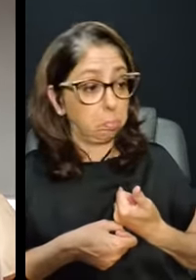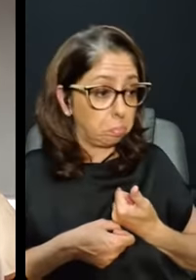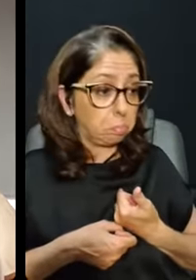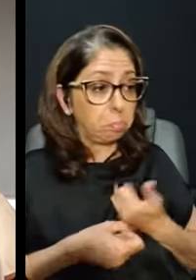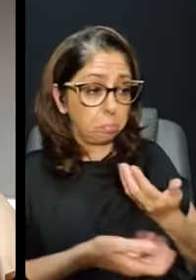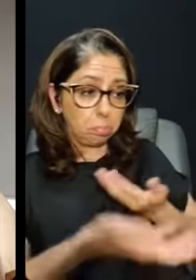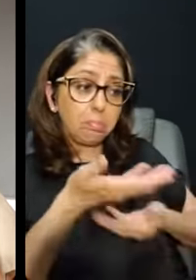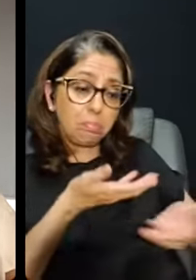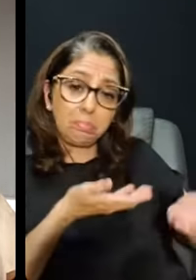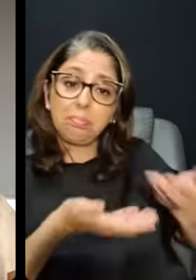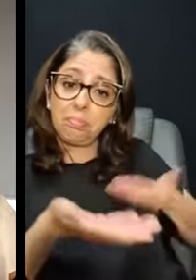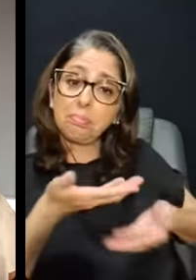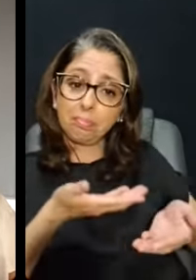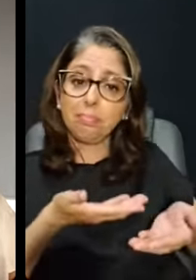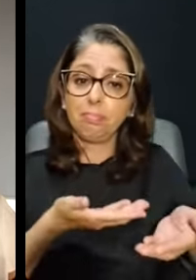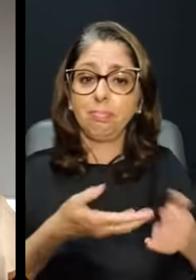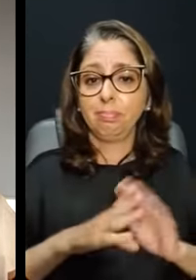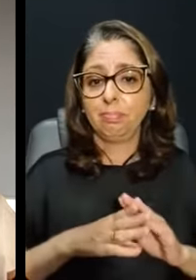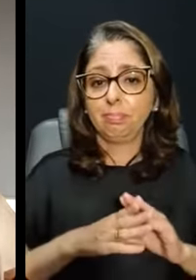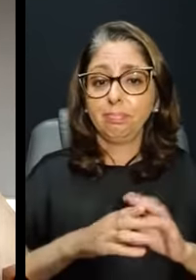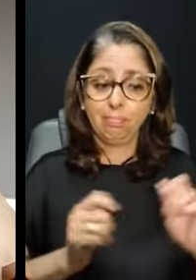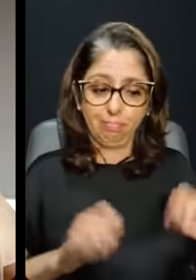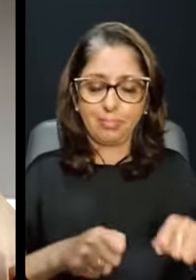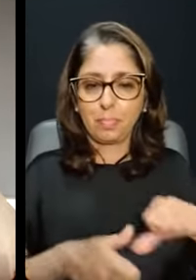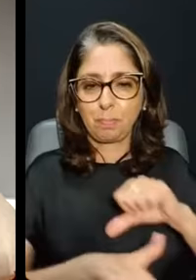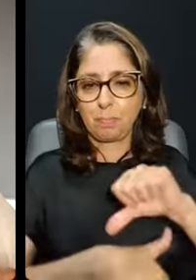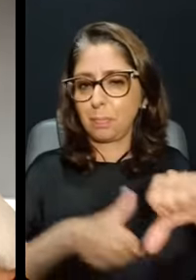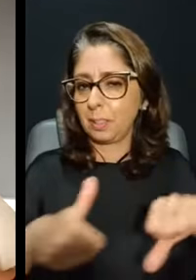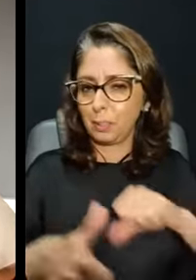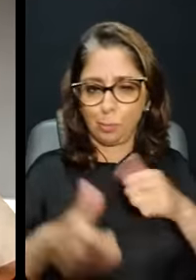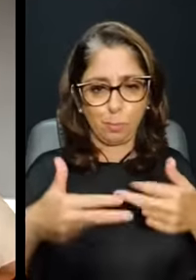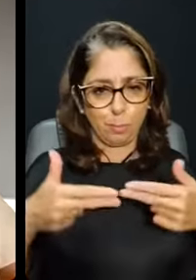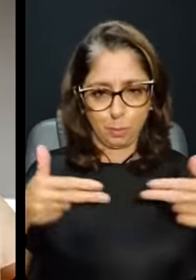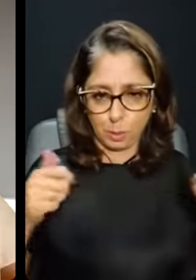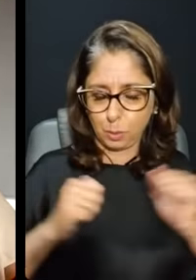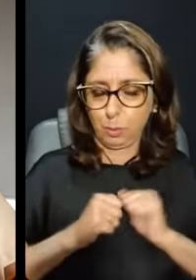para perto e transformar isso em algo. Então, é juntar um pouco